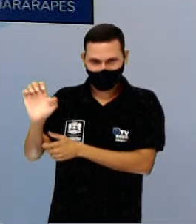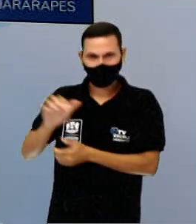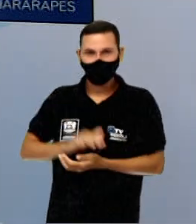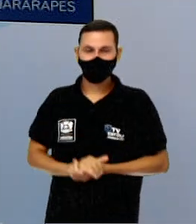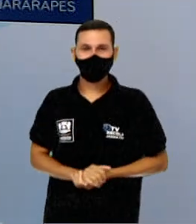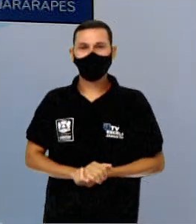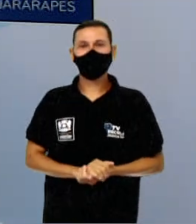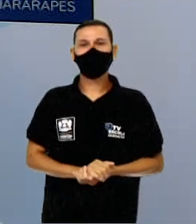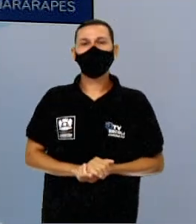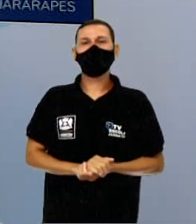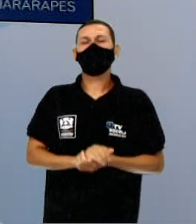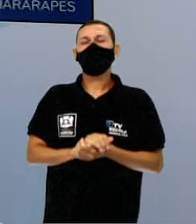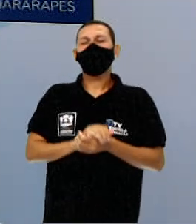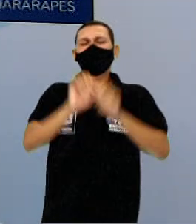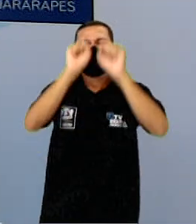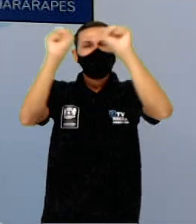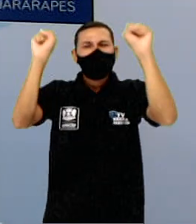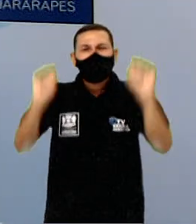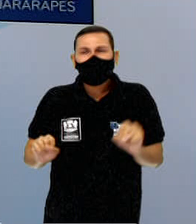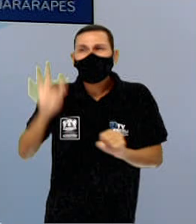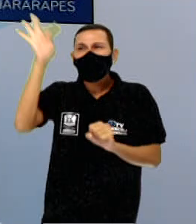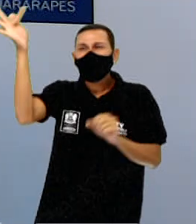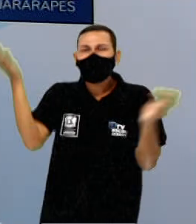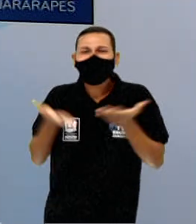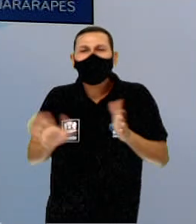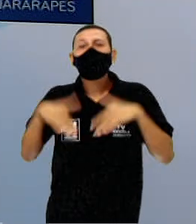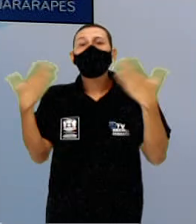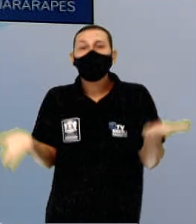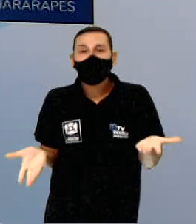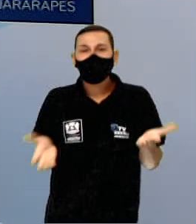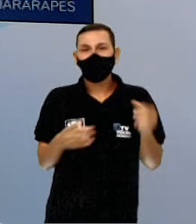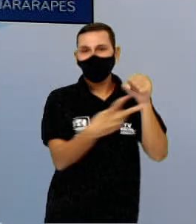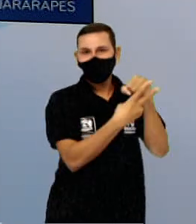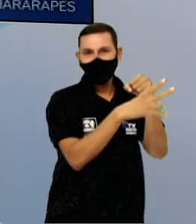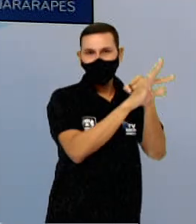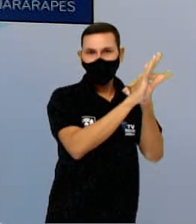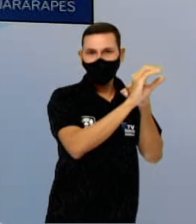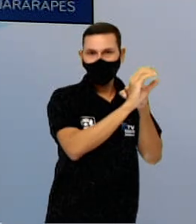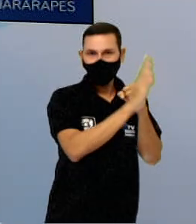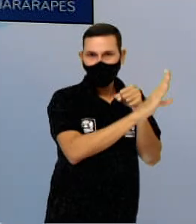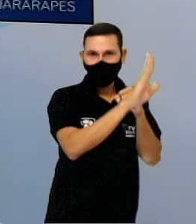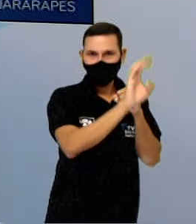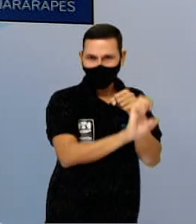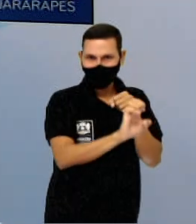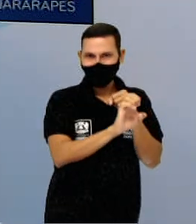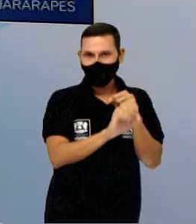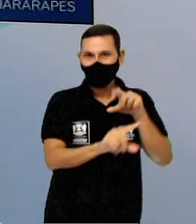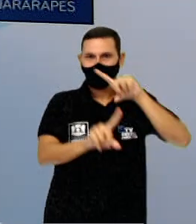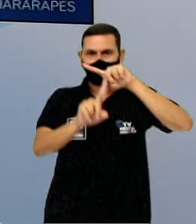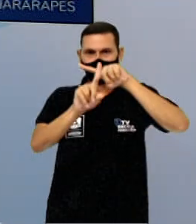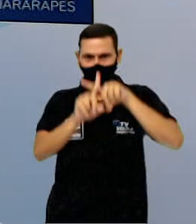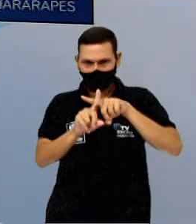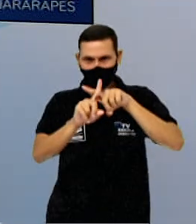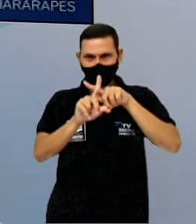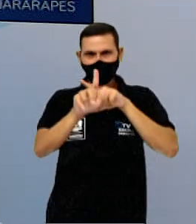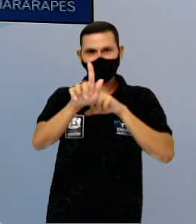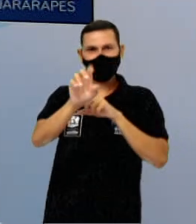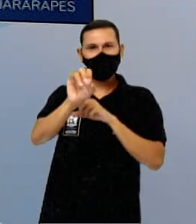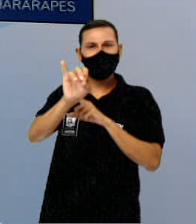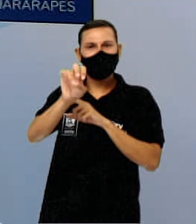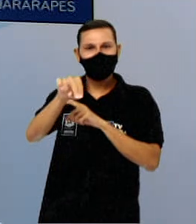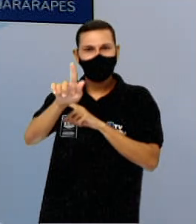então qual seria a estrutura do futuro imediato verbo to be seguido do going.to seguido de um verbo principal